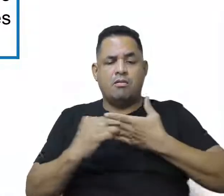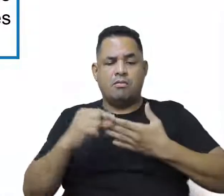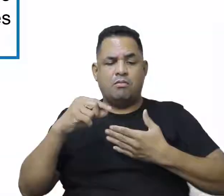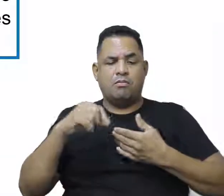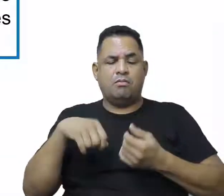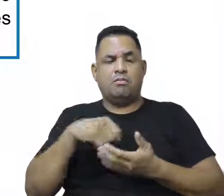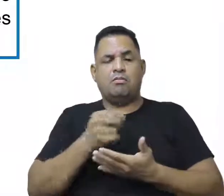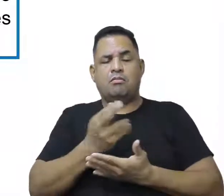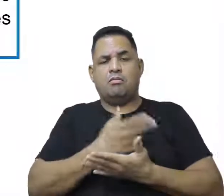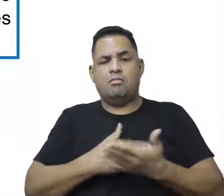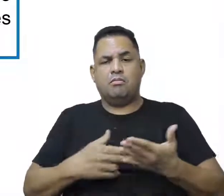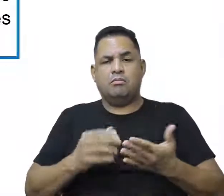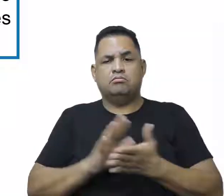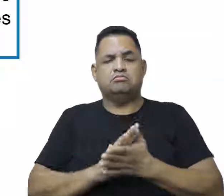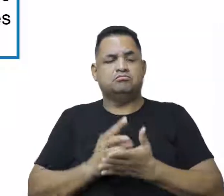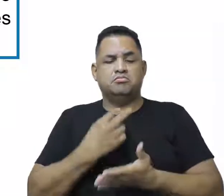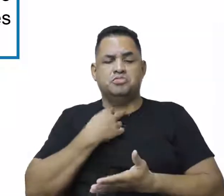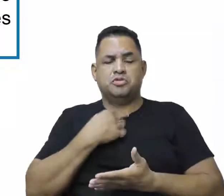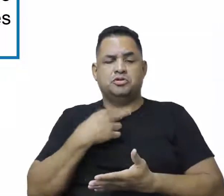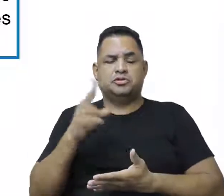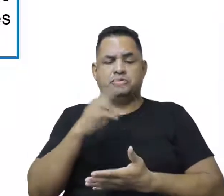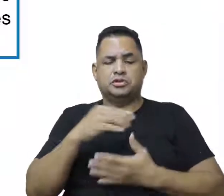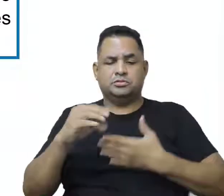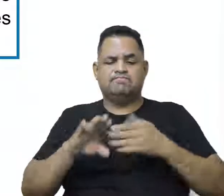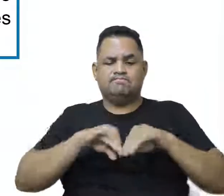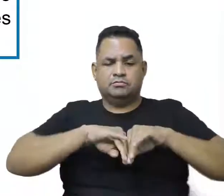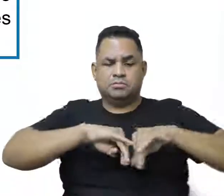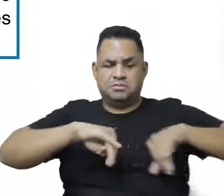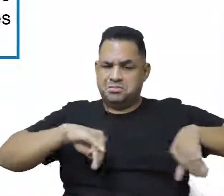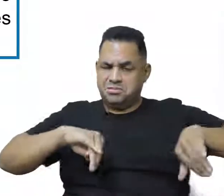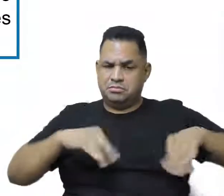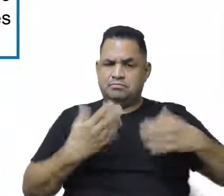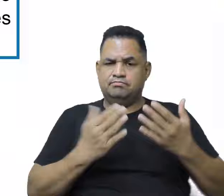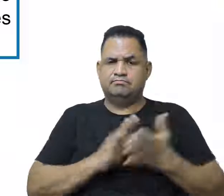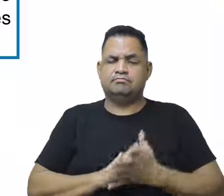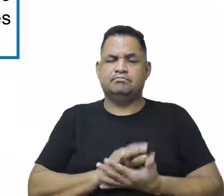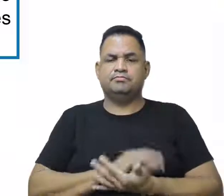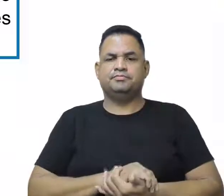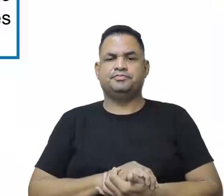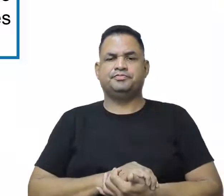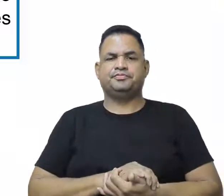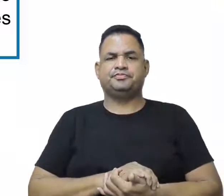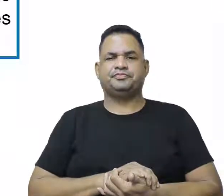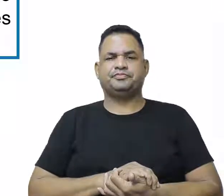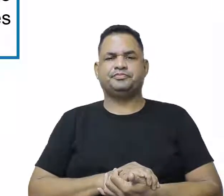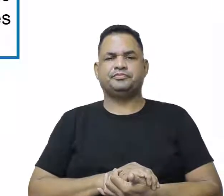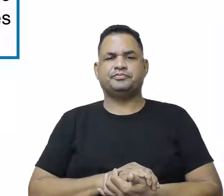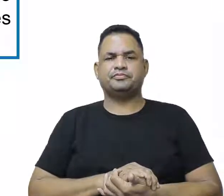não podem ser usados separadamente, porque tem tudo a ver, né?